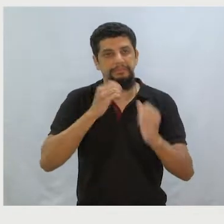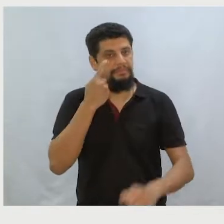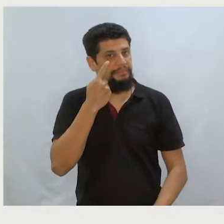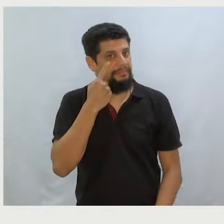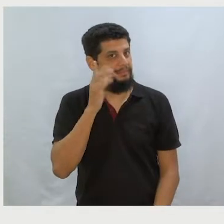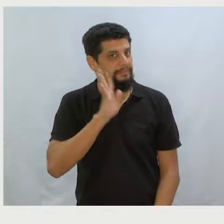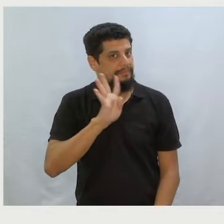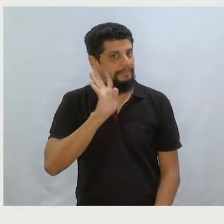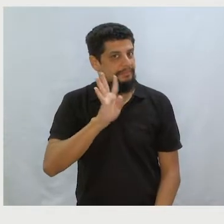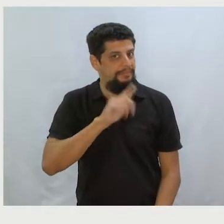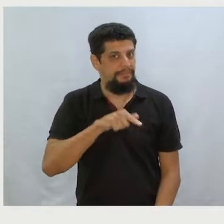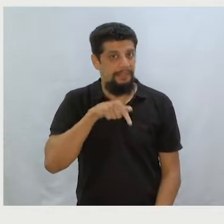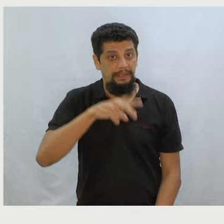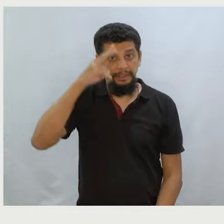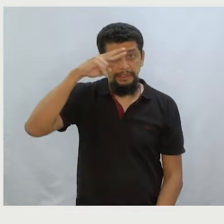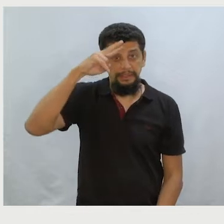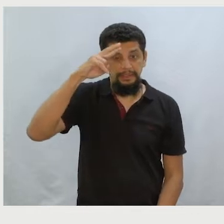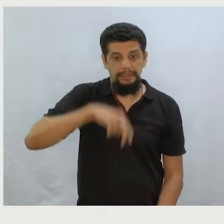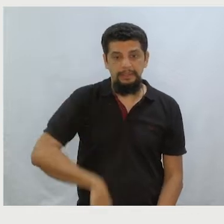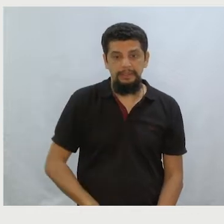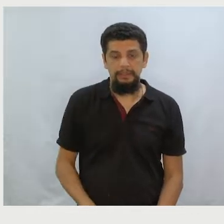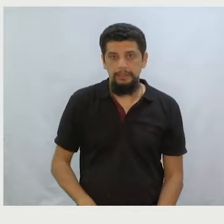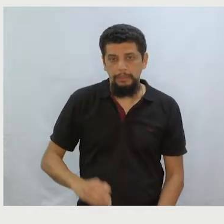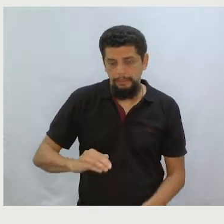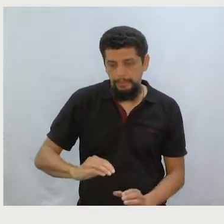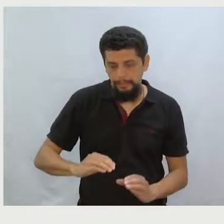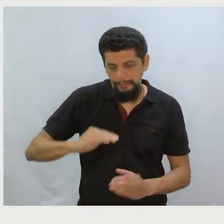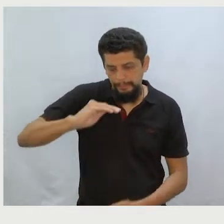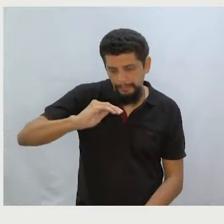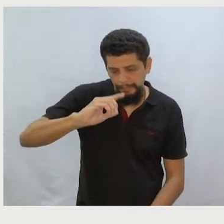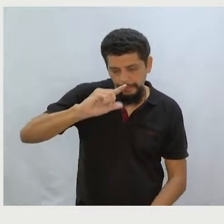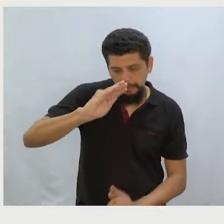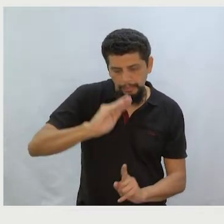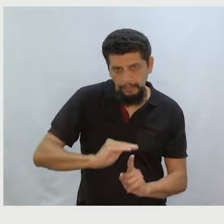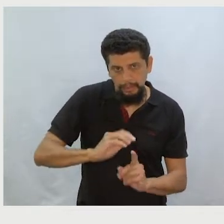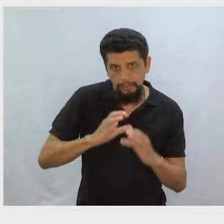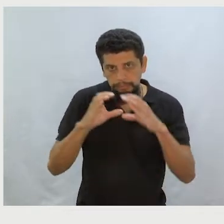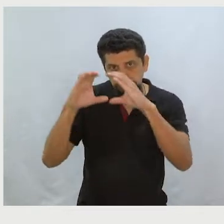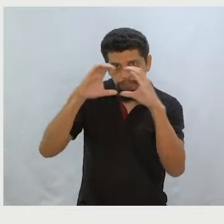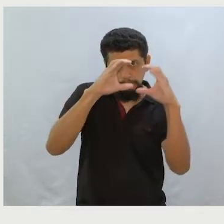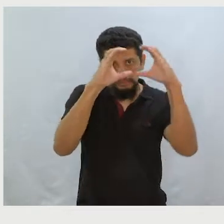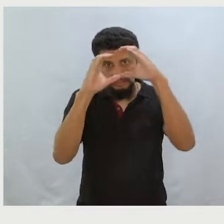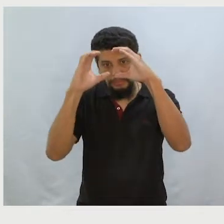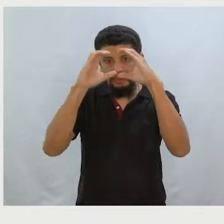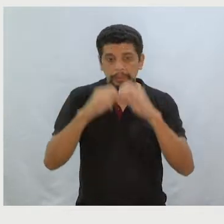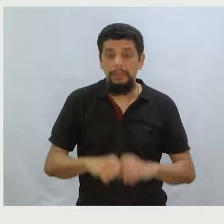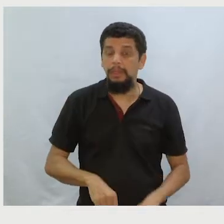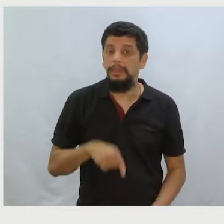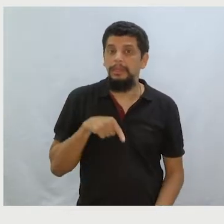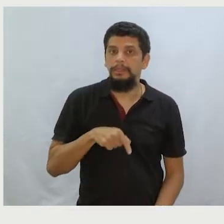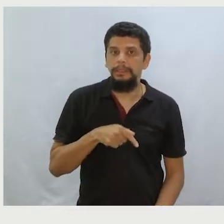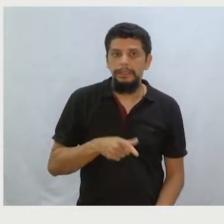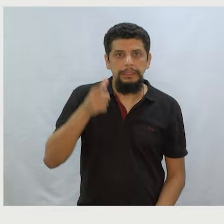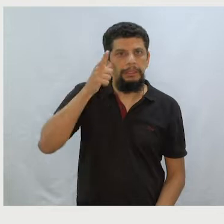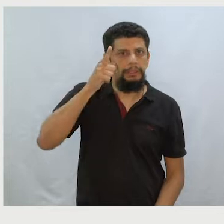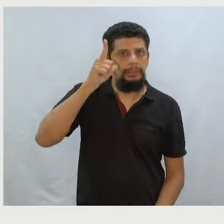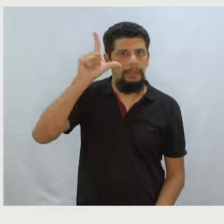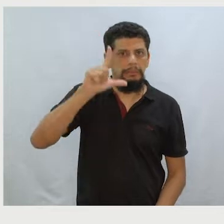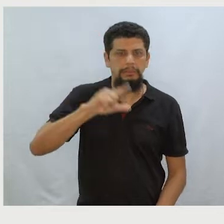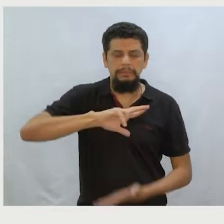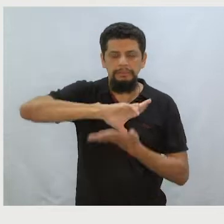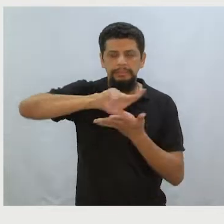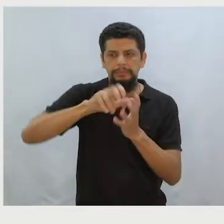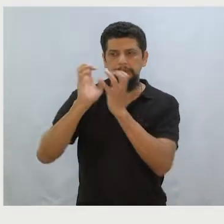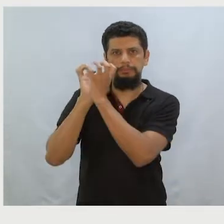bacana essa e histórias de um pequeno astronauta essa inclusive histórias de um pequeno astronauta ganhou prêmios